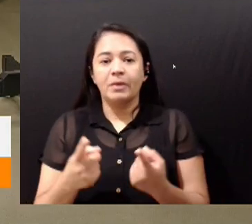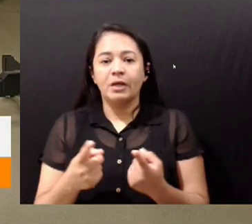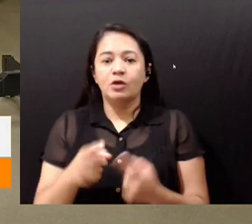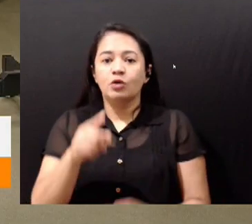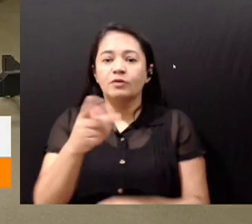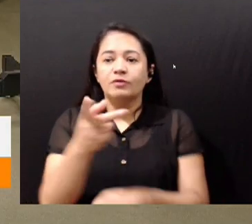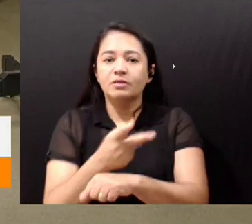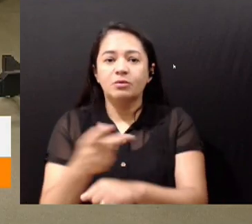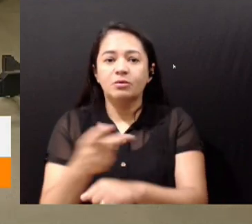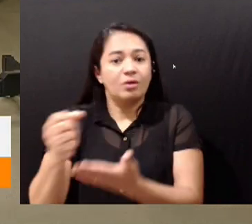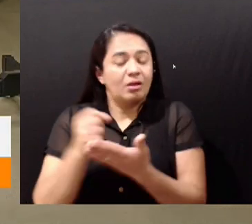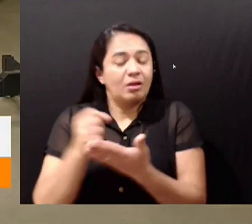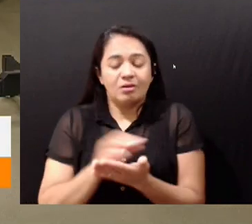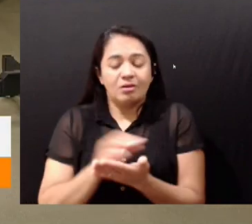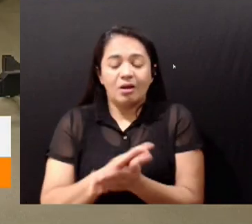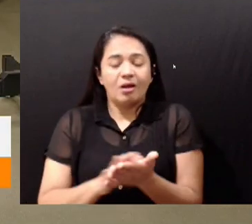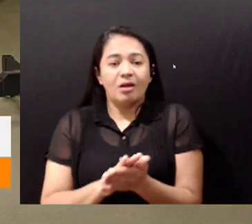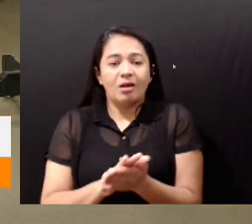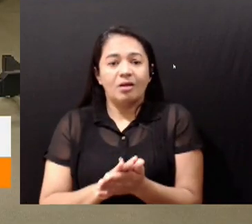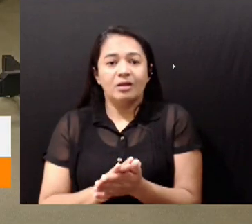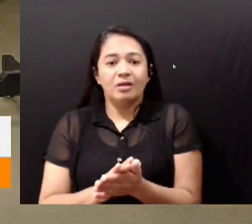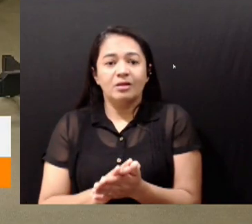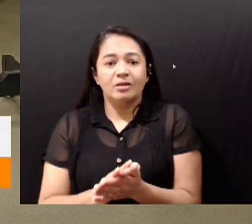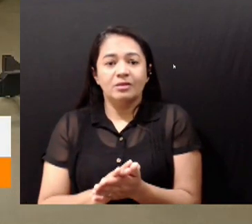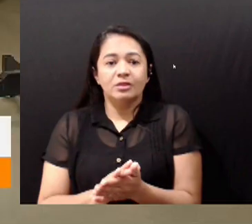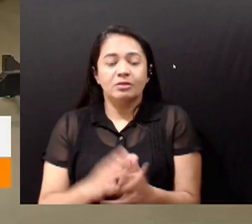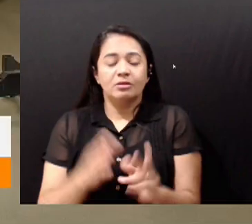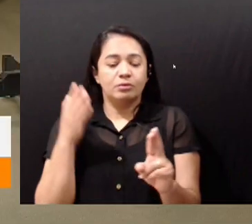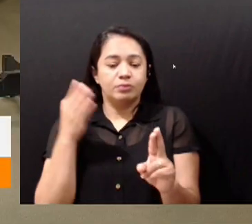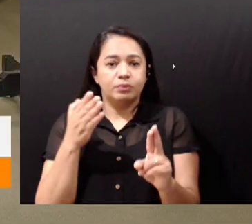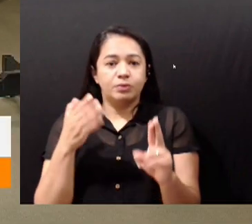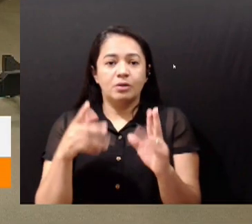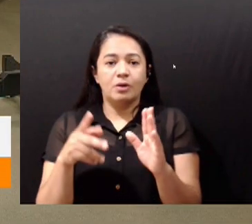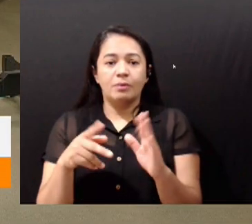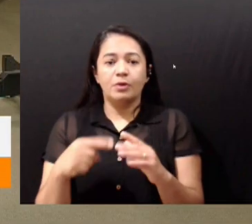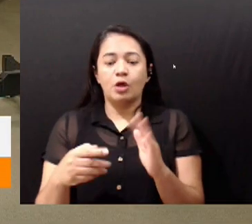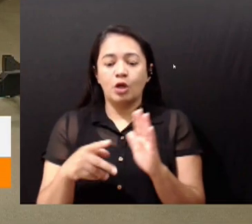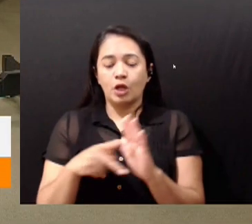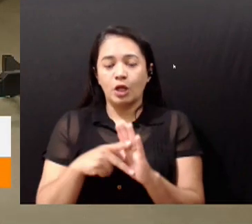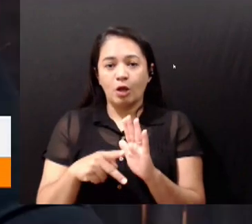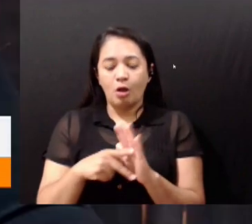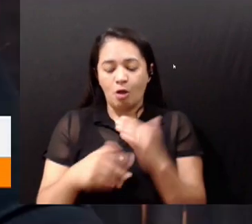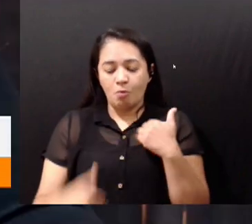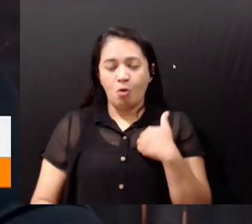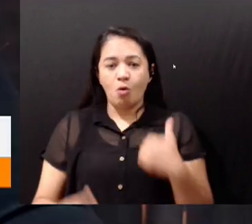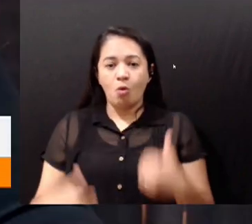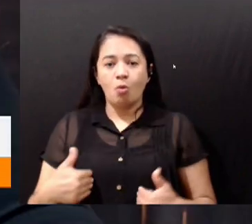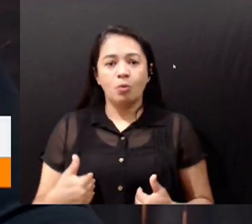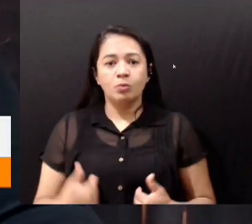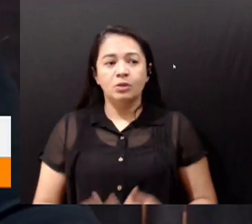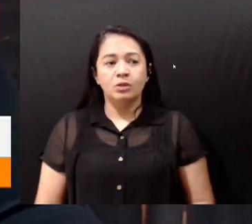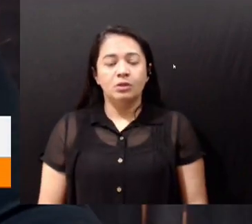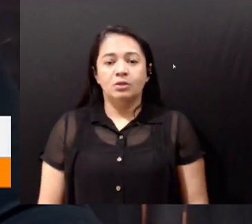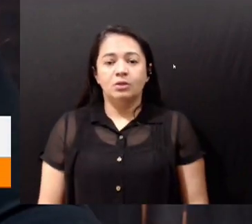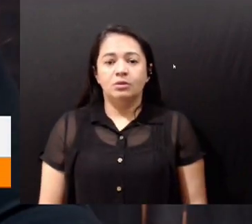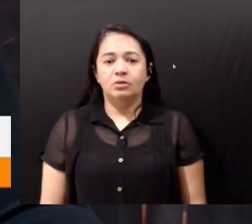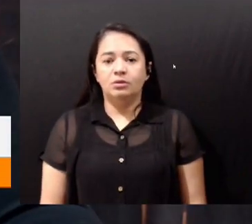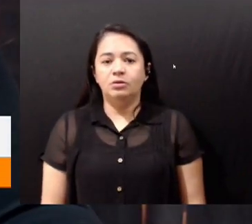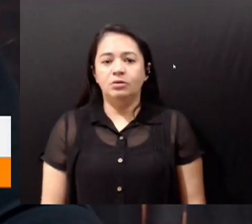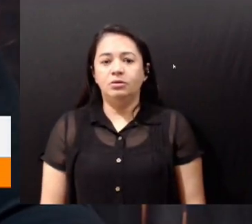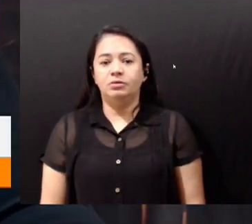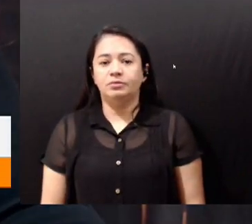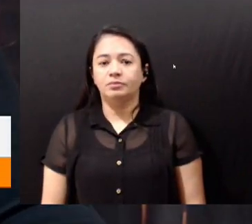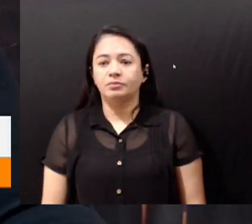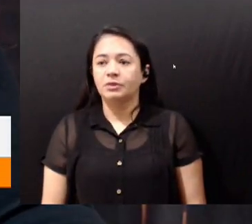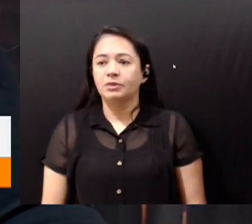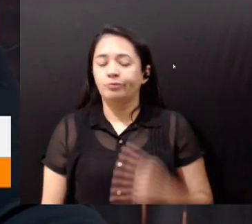Que é eliminar aquela representação do que o corpo está te trazendo como resposta. Então, ela não funciona porque ela vai